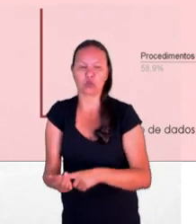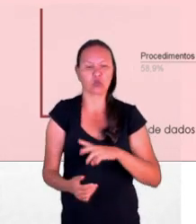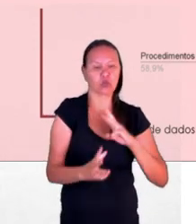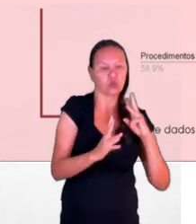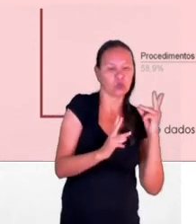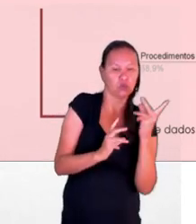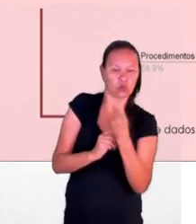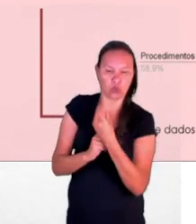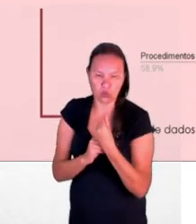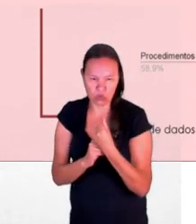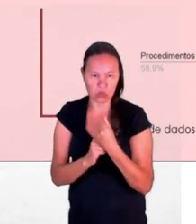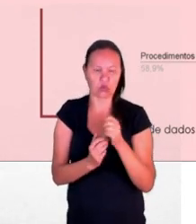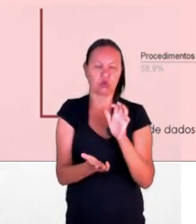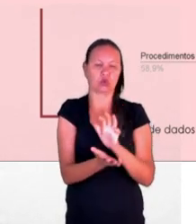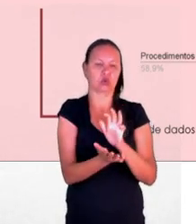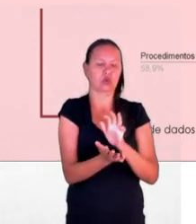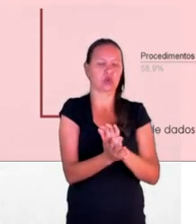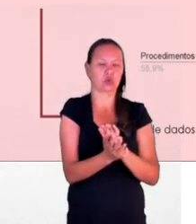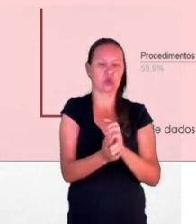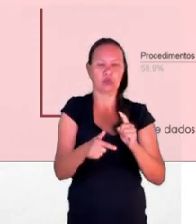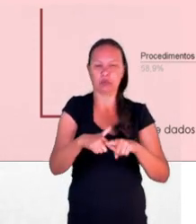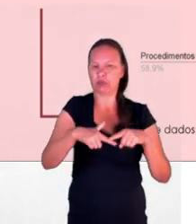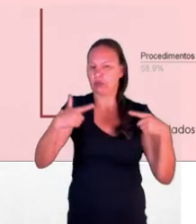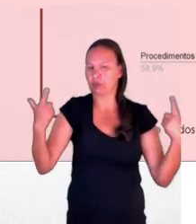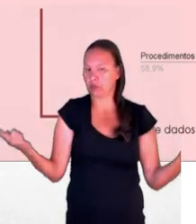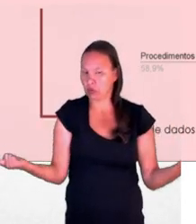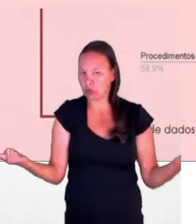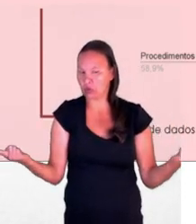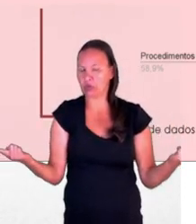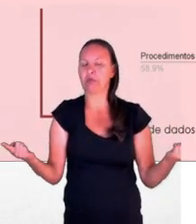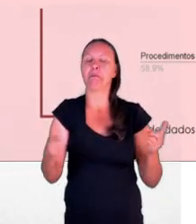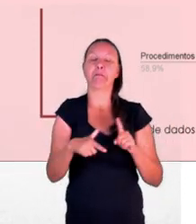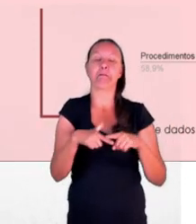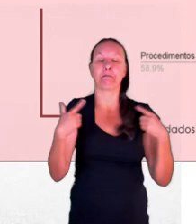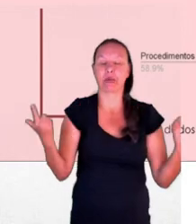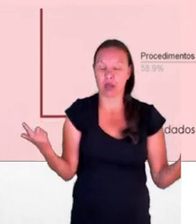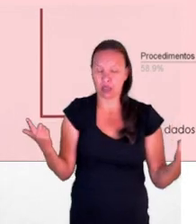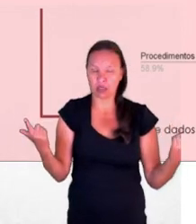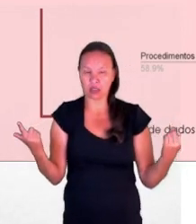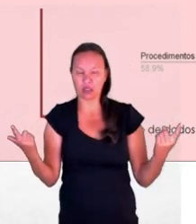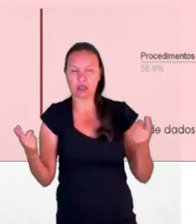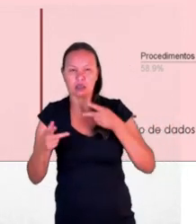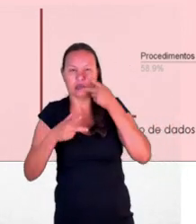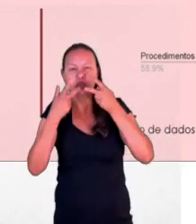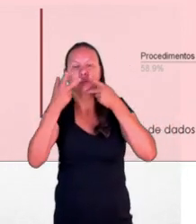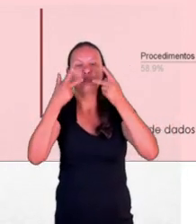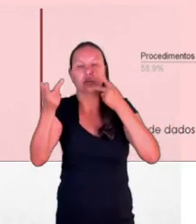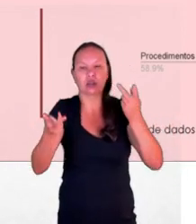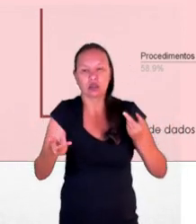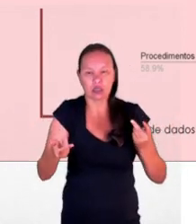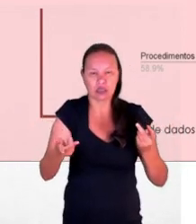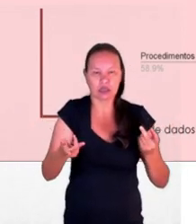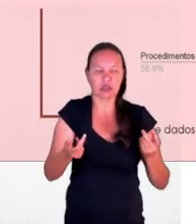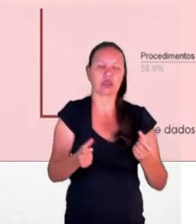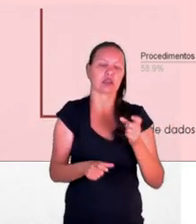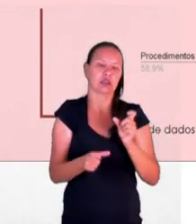temos portanto é lamentável eh que tenhamos que falar em sensibilização dos membros tal eu acho que a gente tá numa